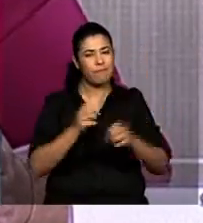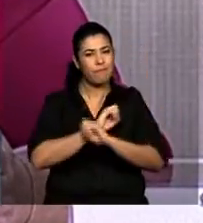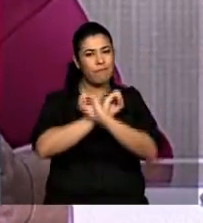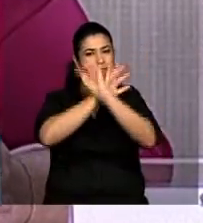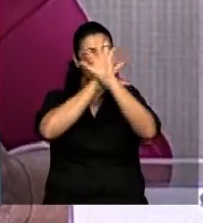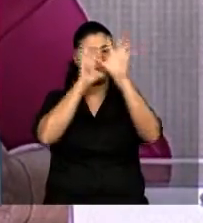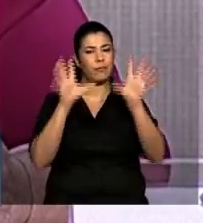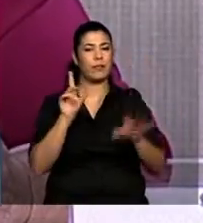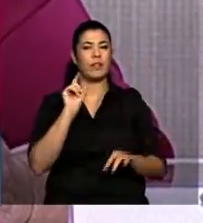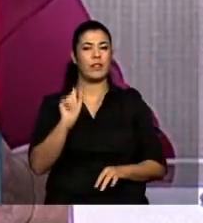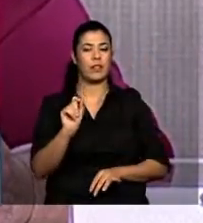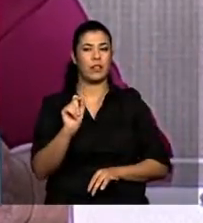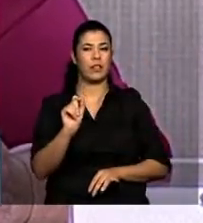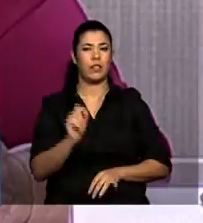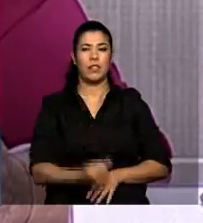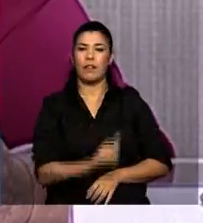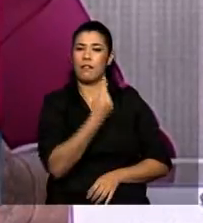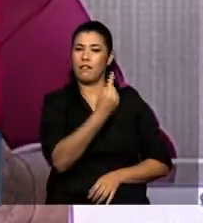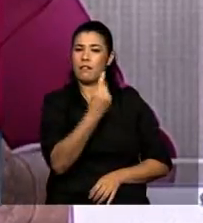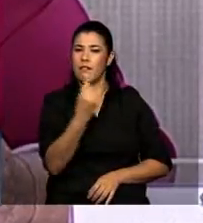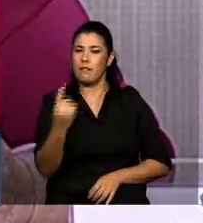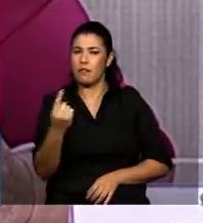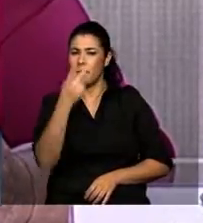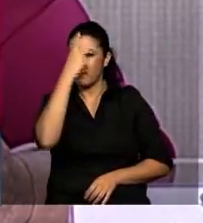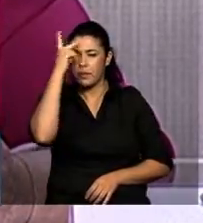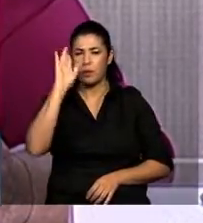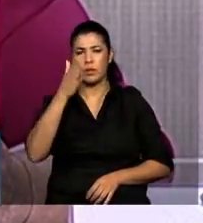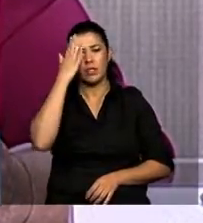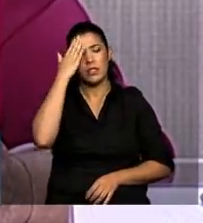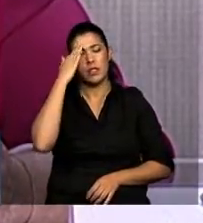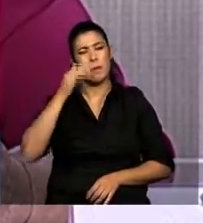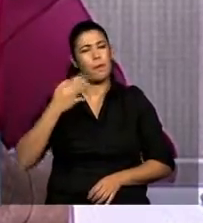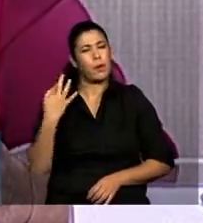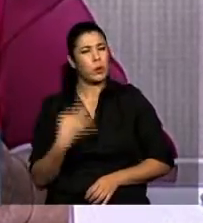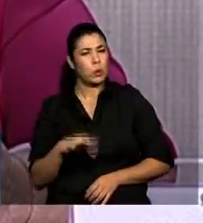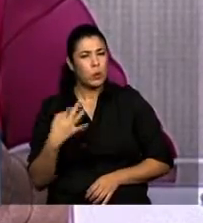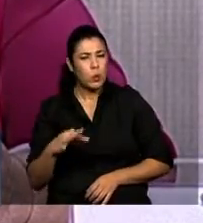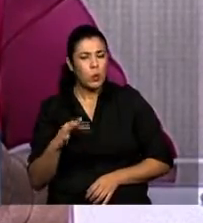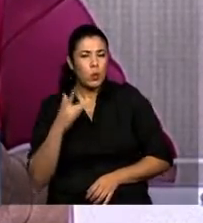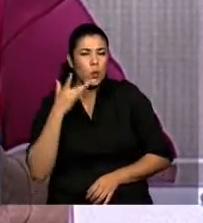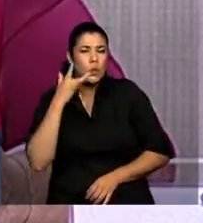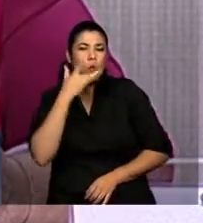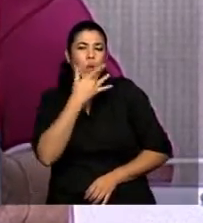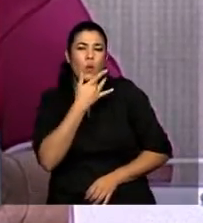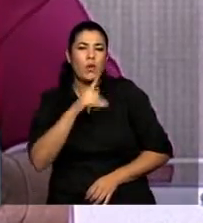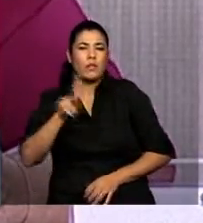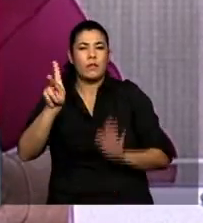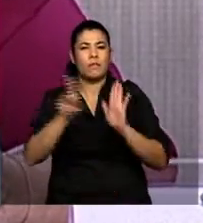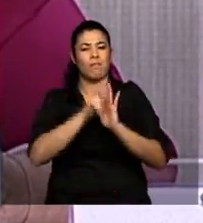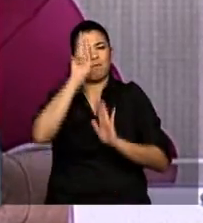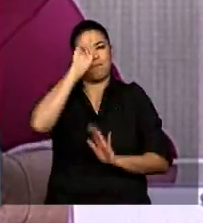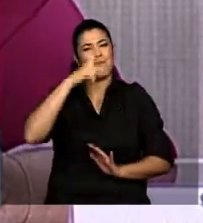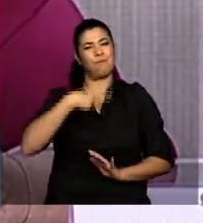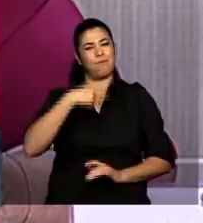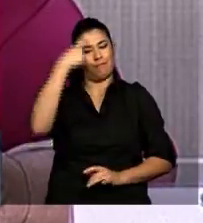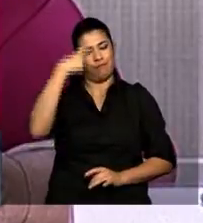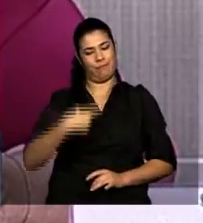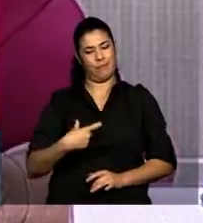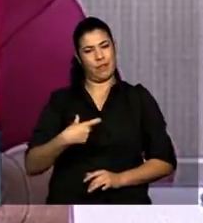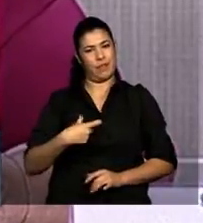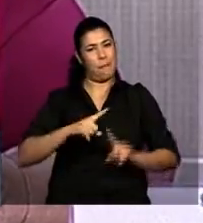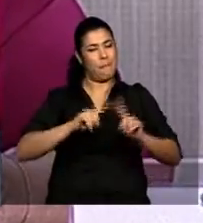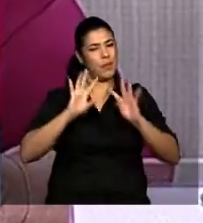clara que cada um sabe a dor e a delícia de ser o que é, mas todos